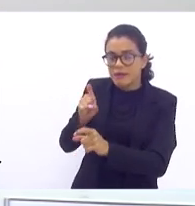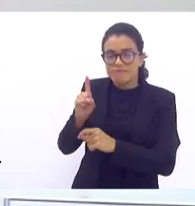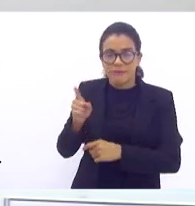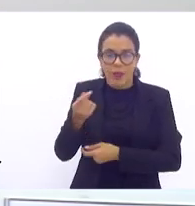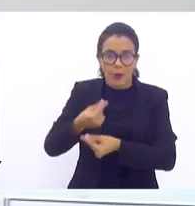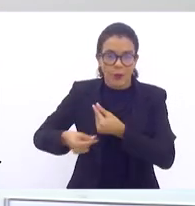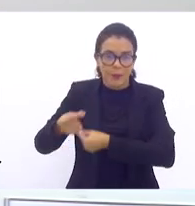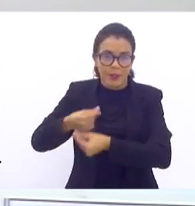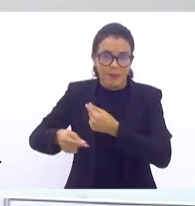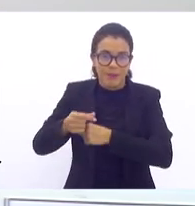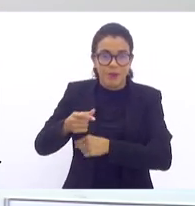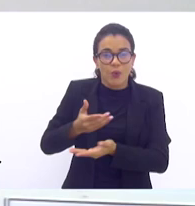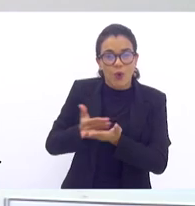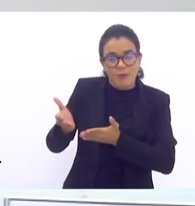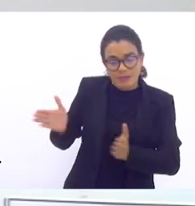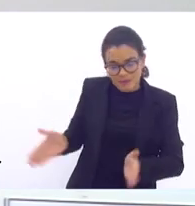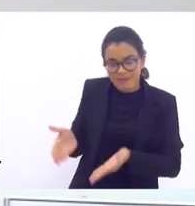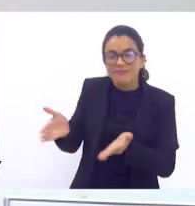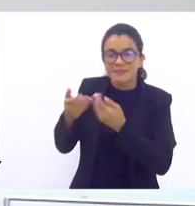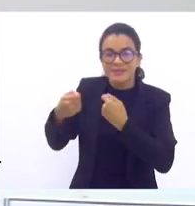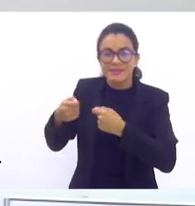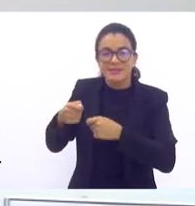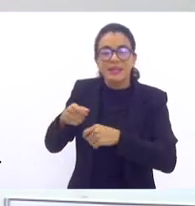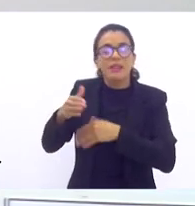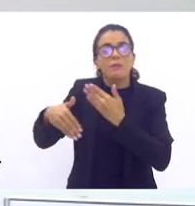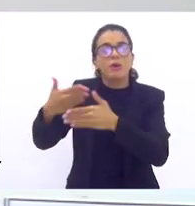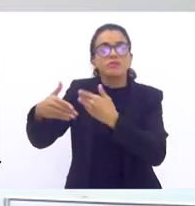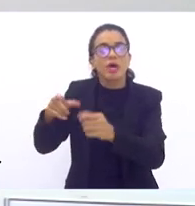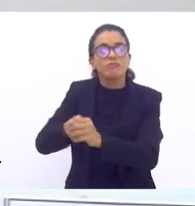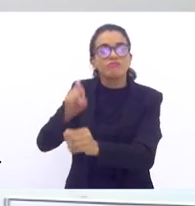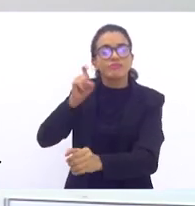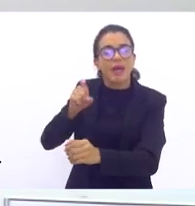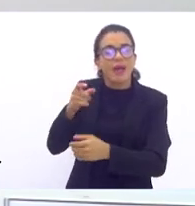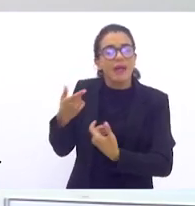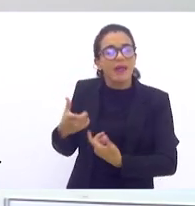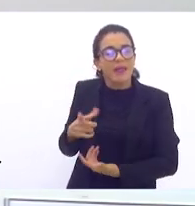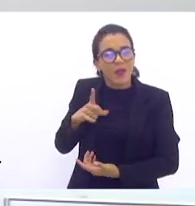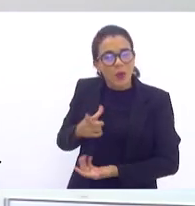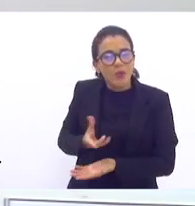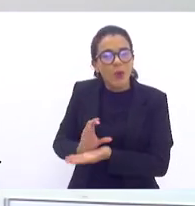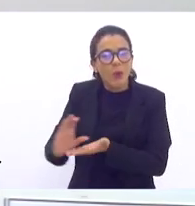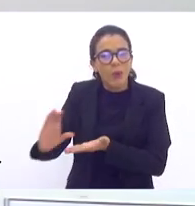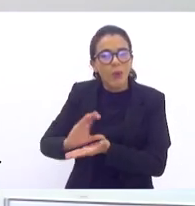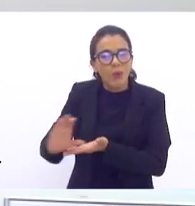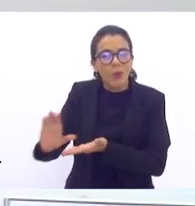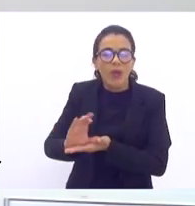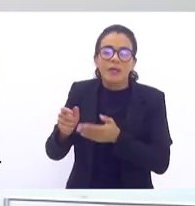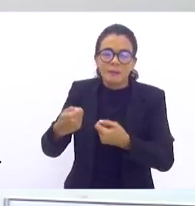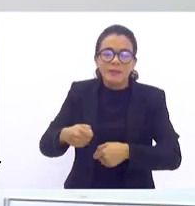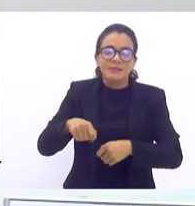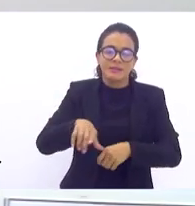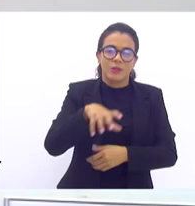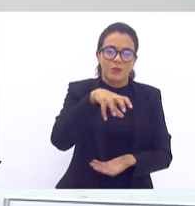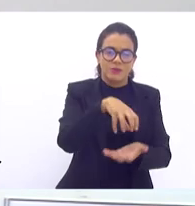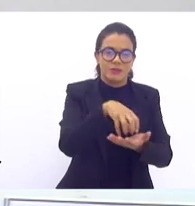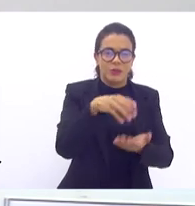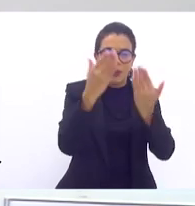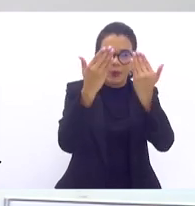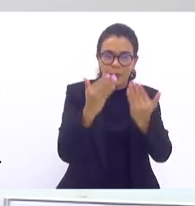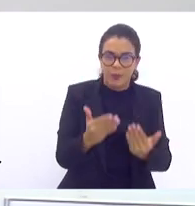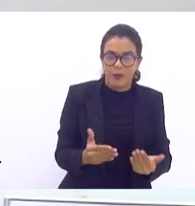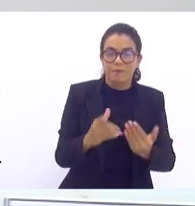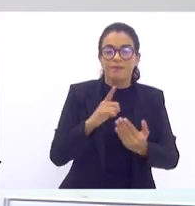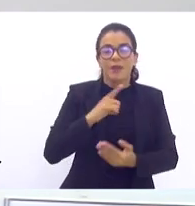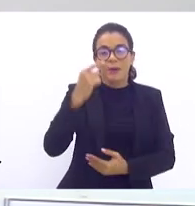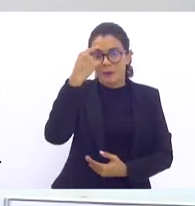estimular as inicialmente depois consolidaram então a gente precisa inclusive ter uma área de revisão com relação a isso existe até